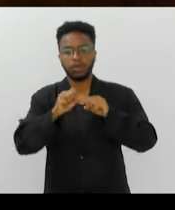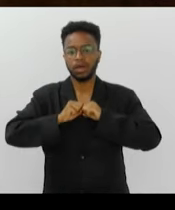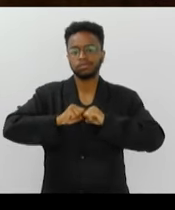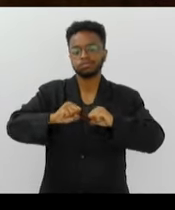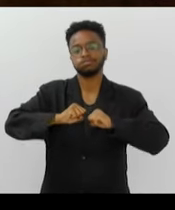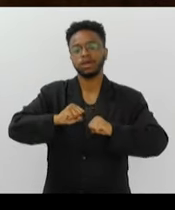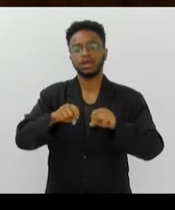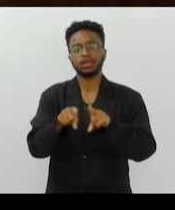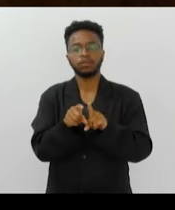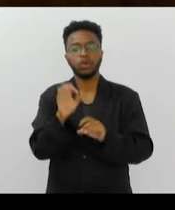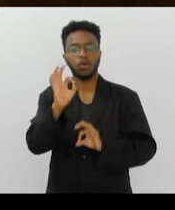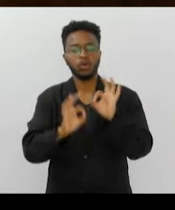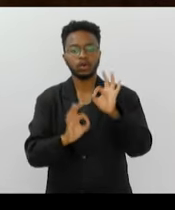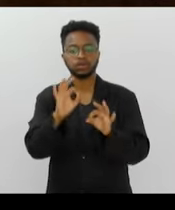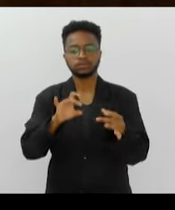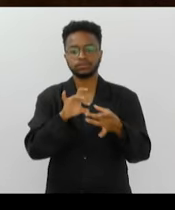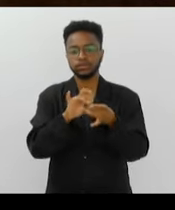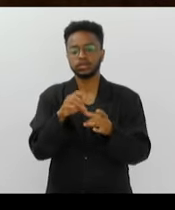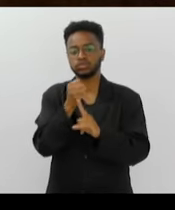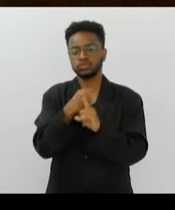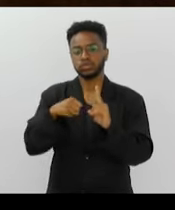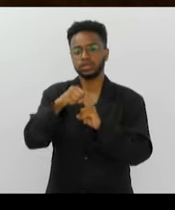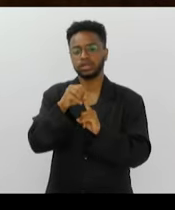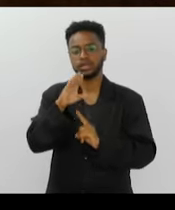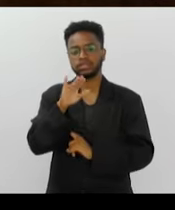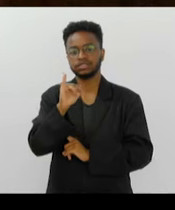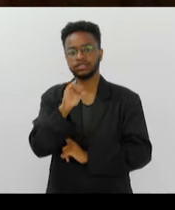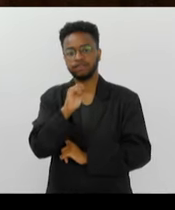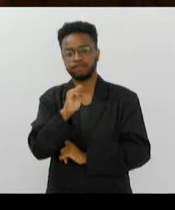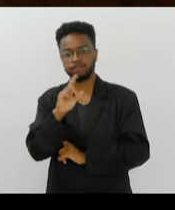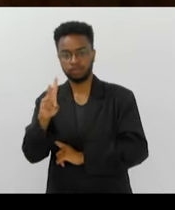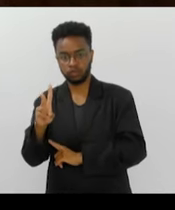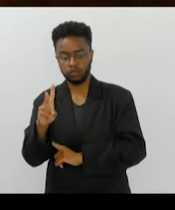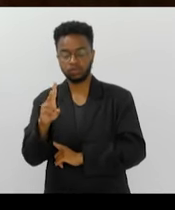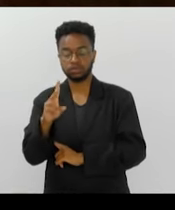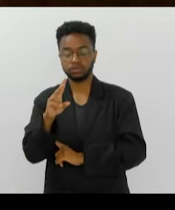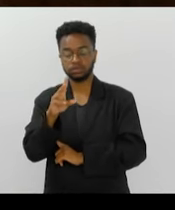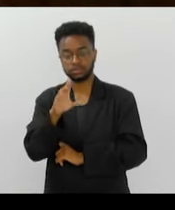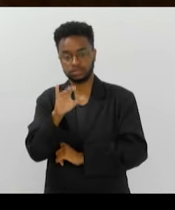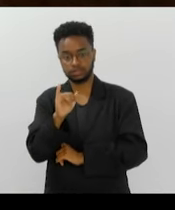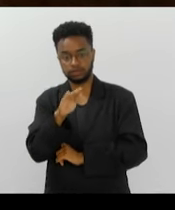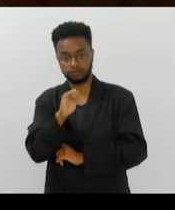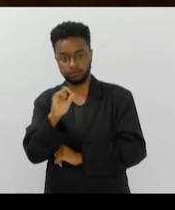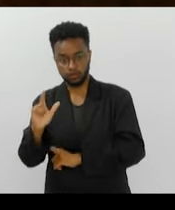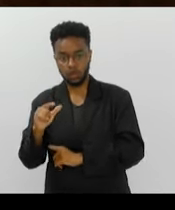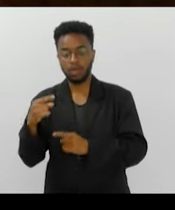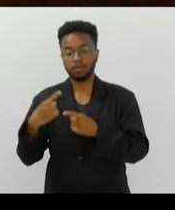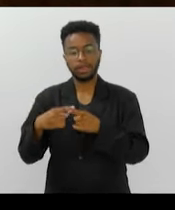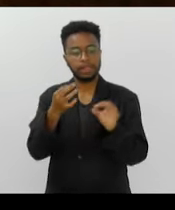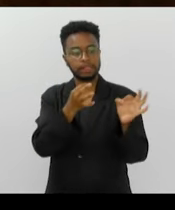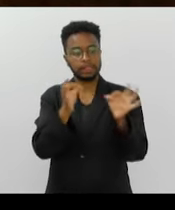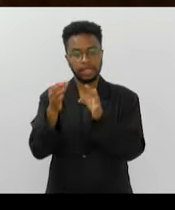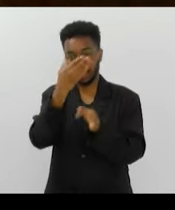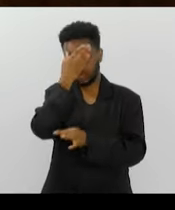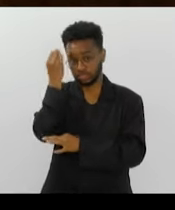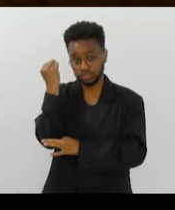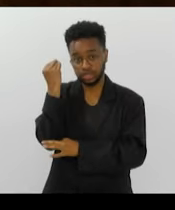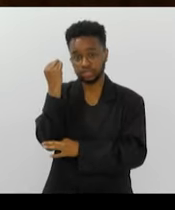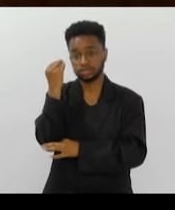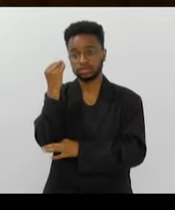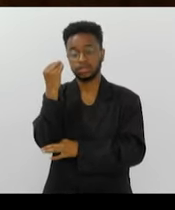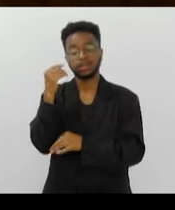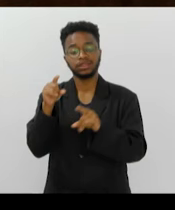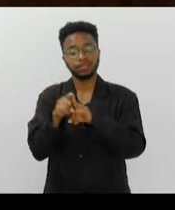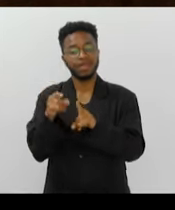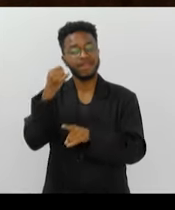organizações da sociedade civil para que ninguém nunca jamais se esqueça para que isso